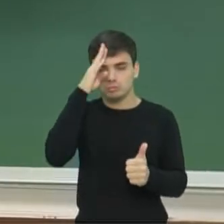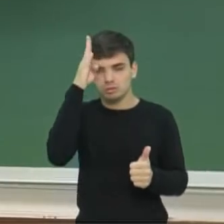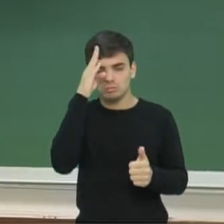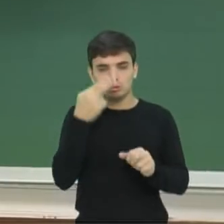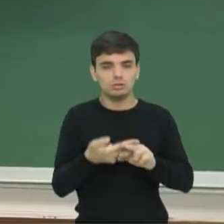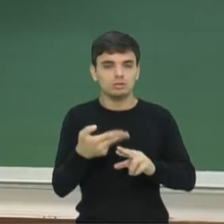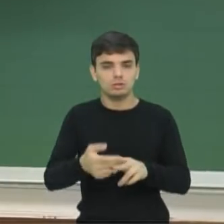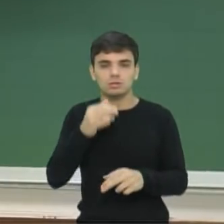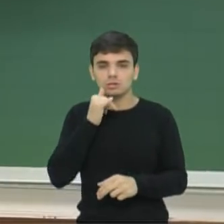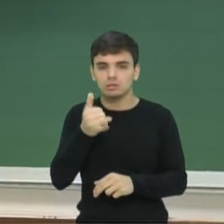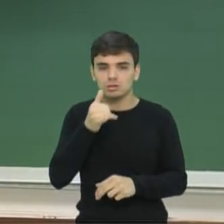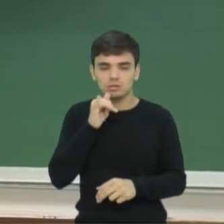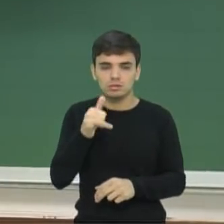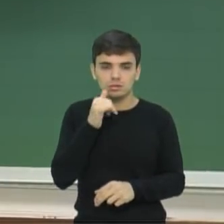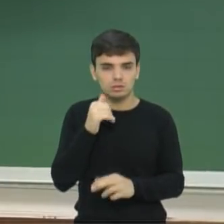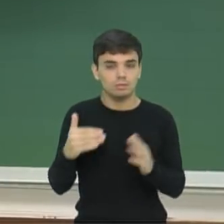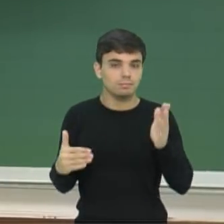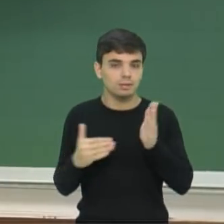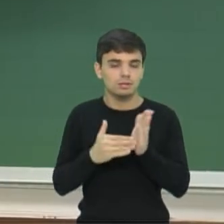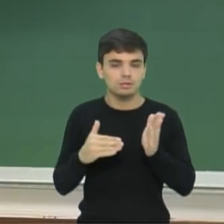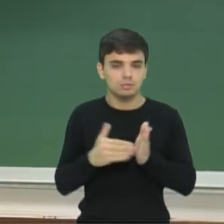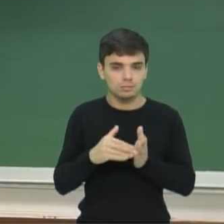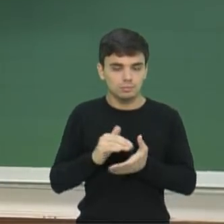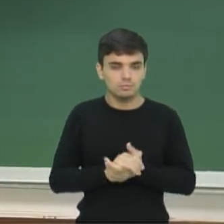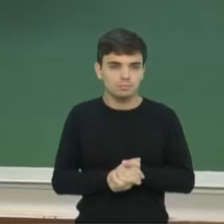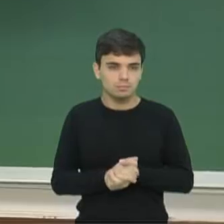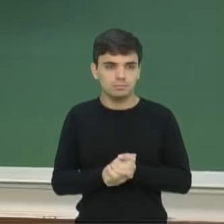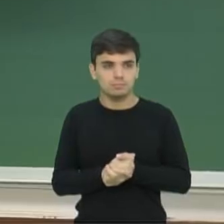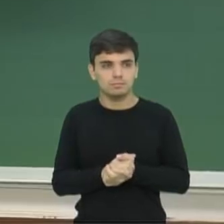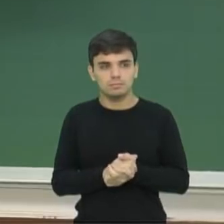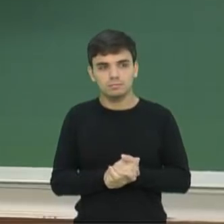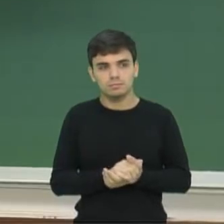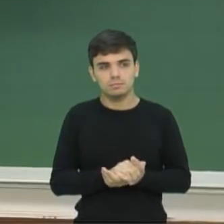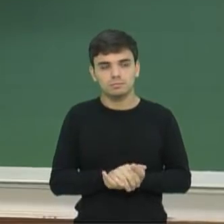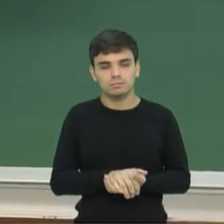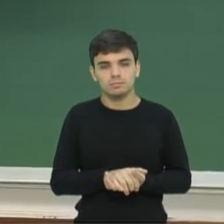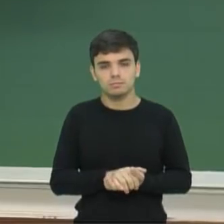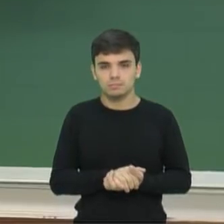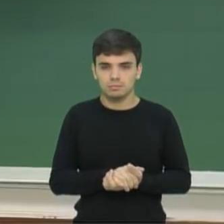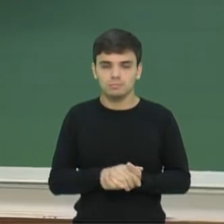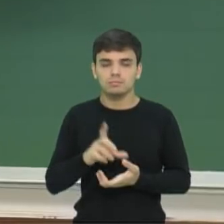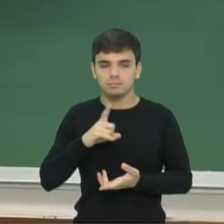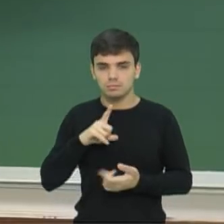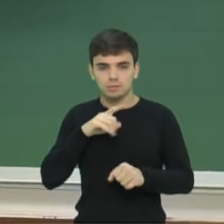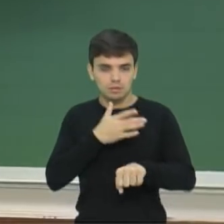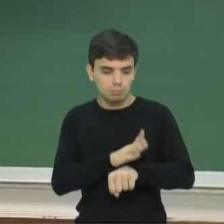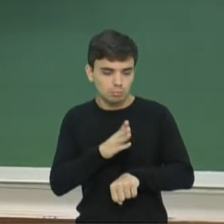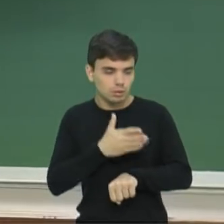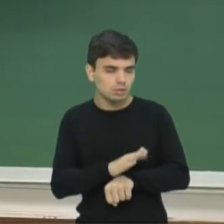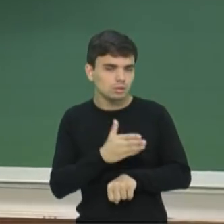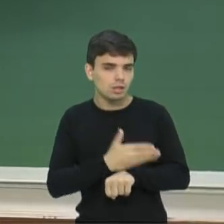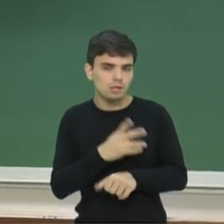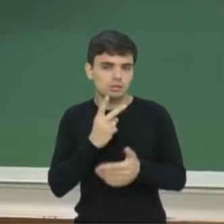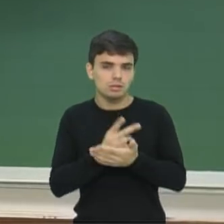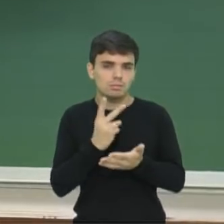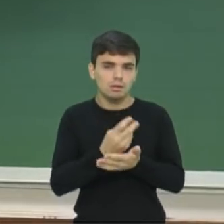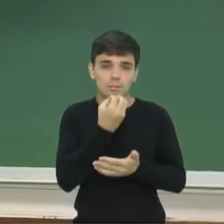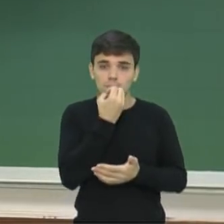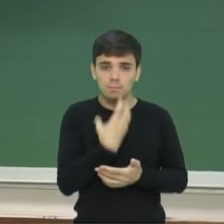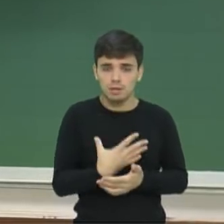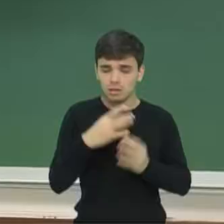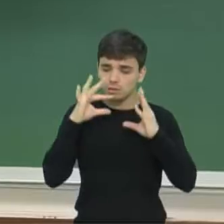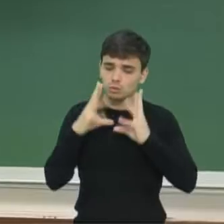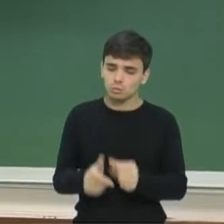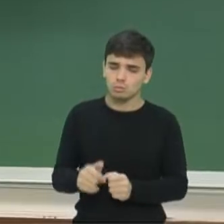energia e o segundo é o bem-estar mútuo, né? Então, deve levar o praticante a agir sempre procurando o bem-estar de todos,